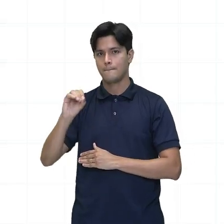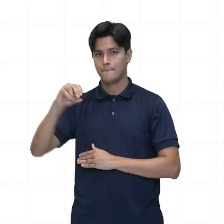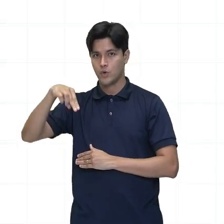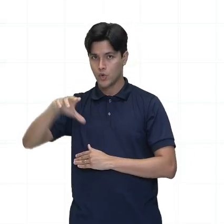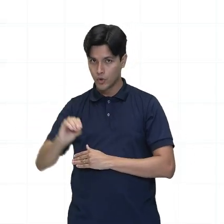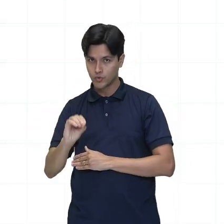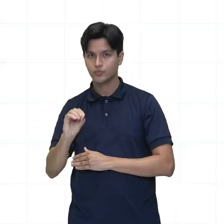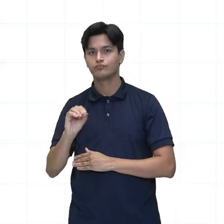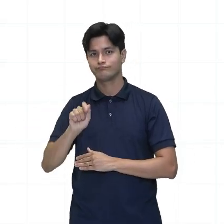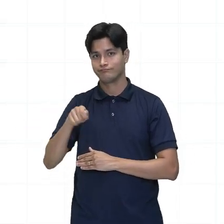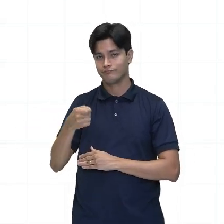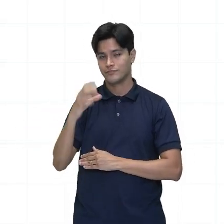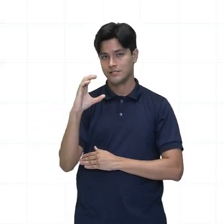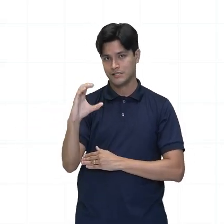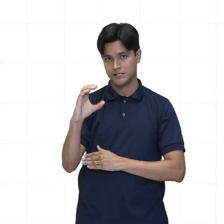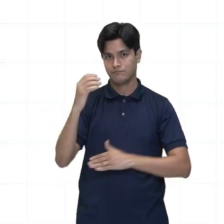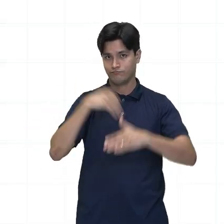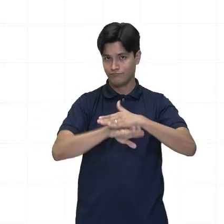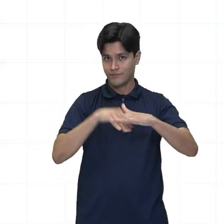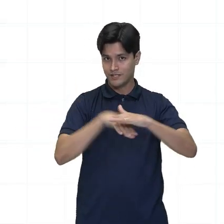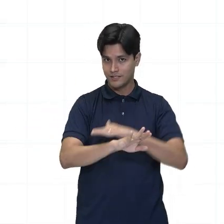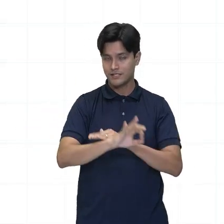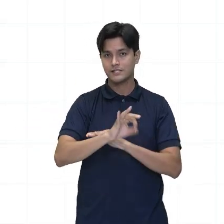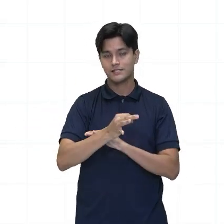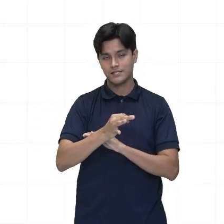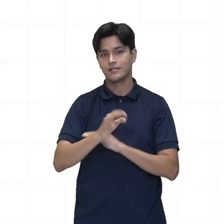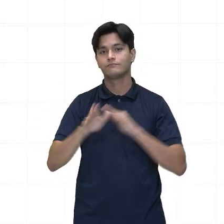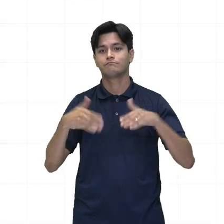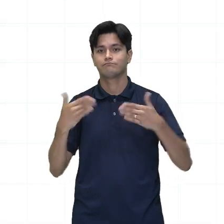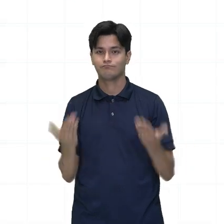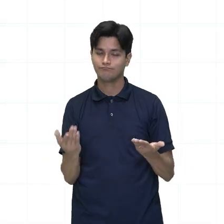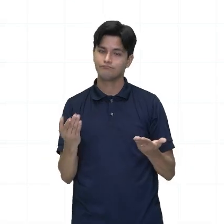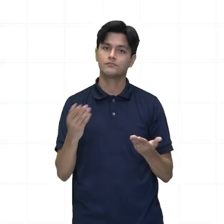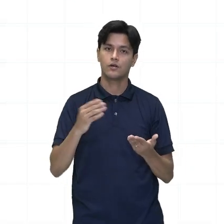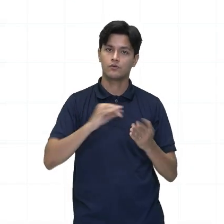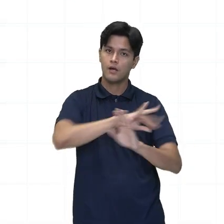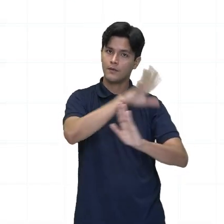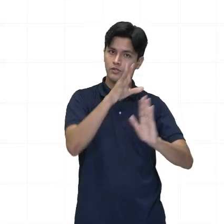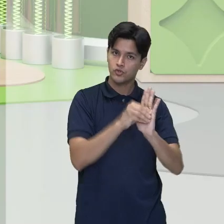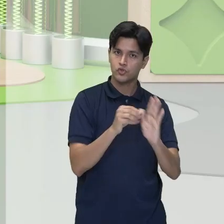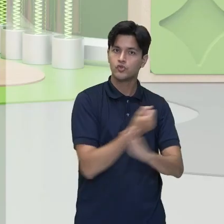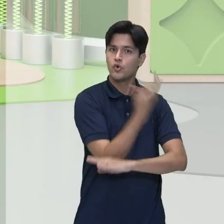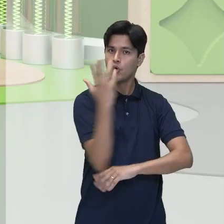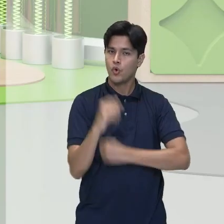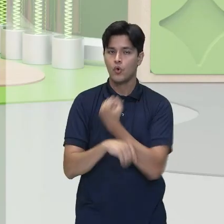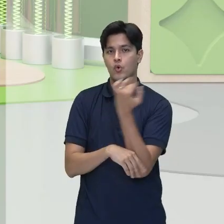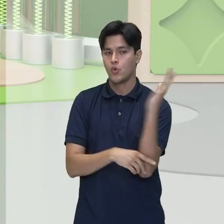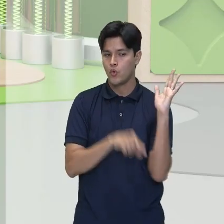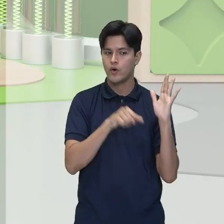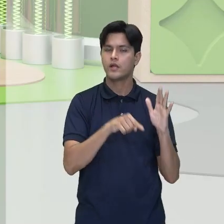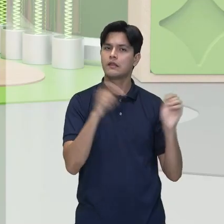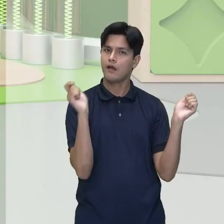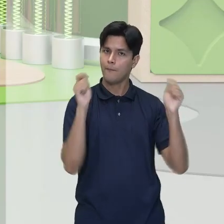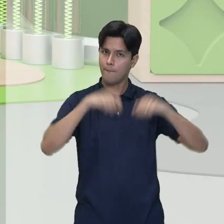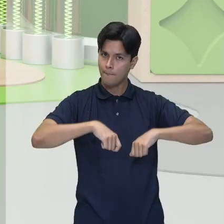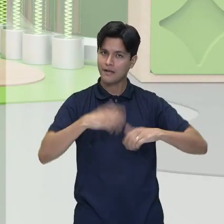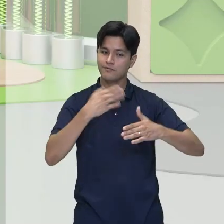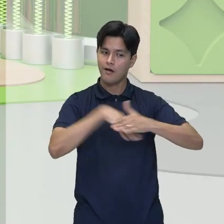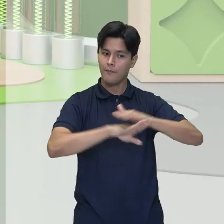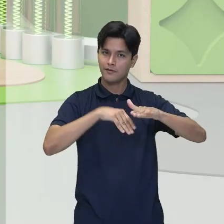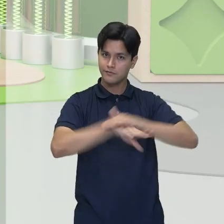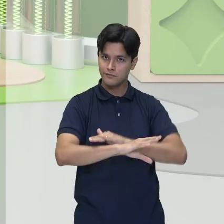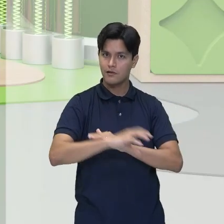amazônica ela armazena carbono na sua biomassa. Como assim? Você já sabe como é que funciona